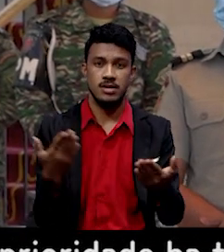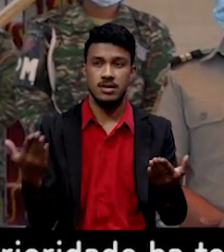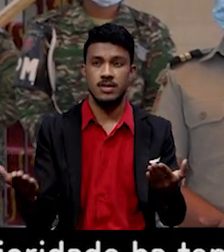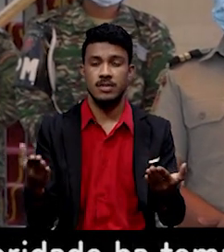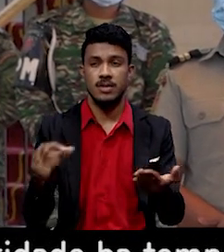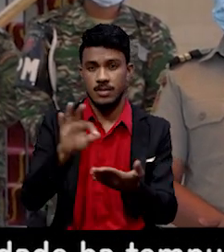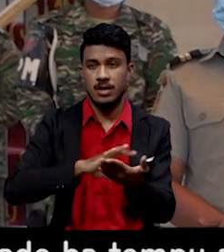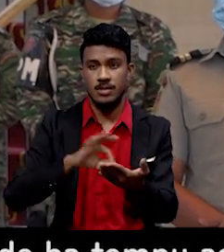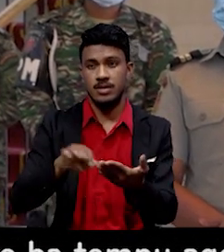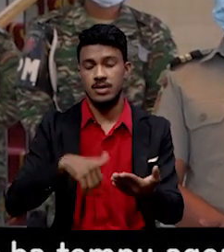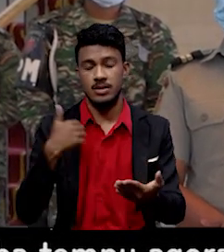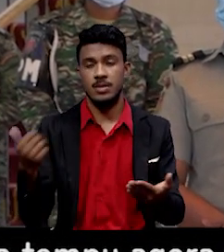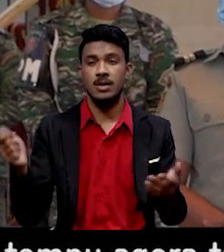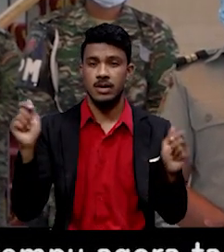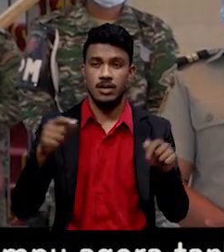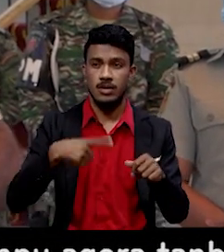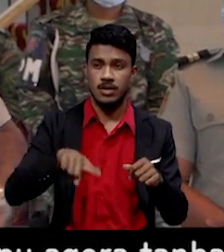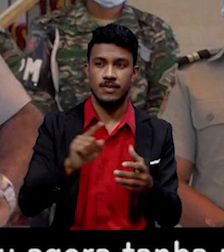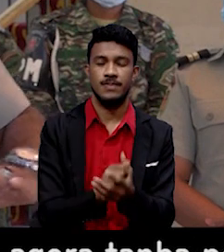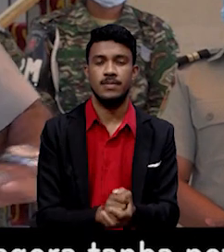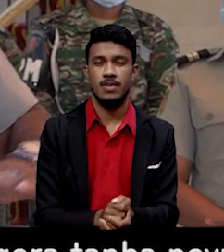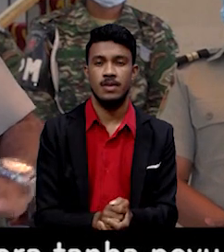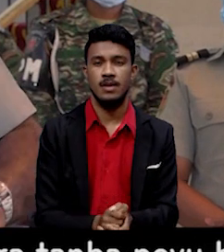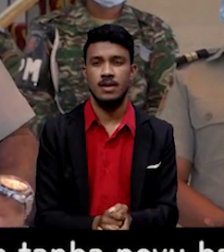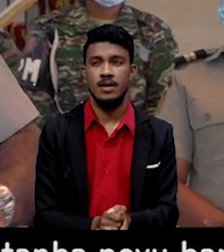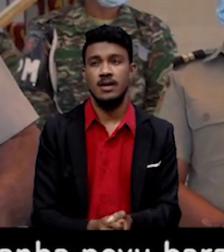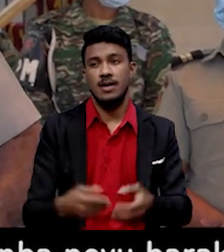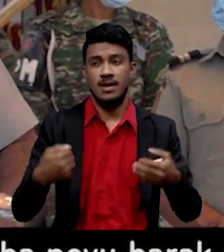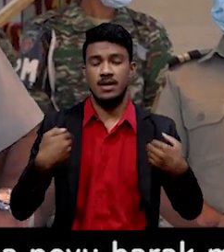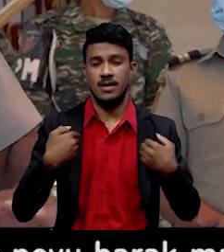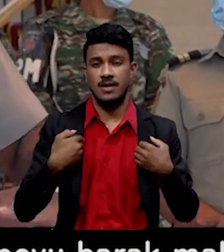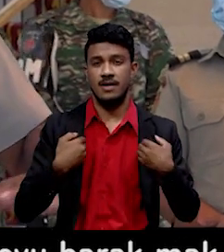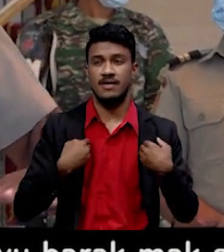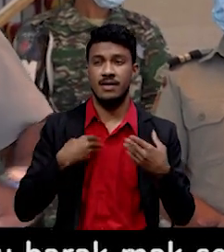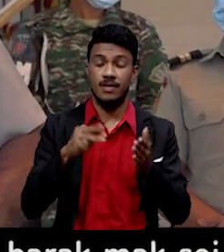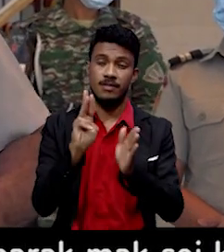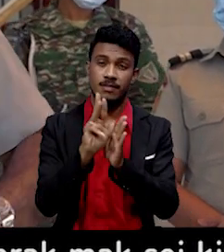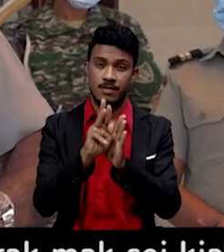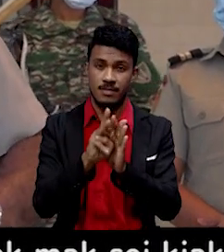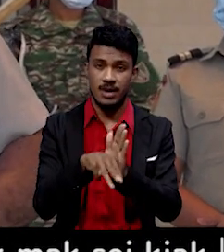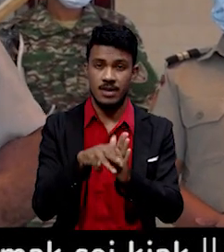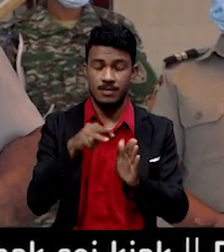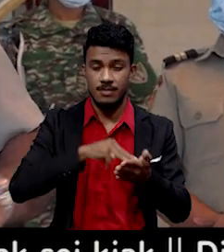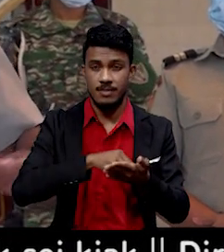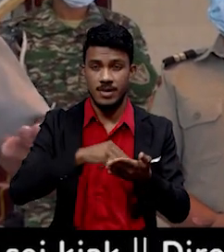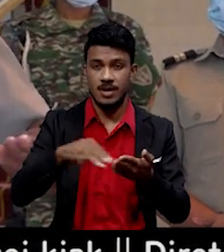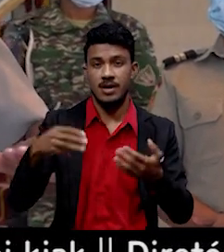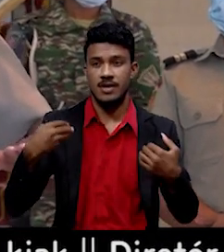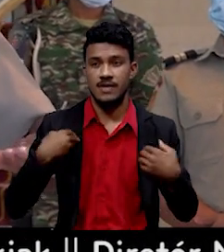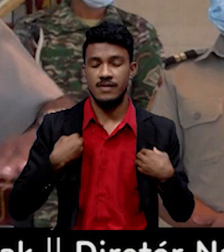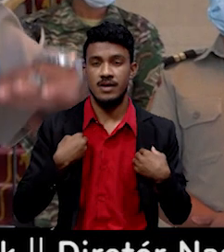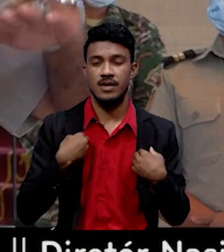repete fal matéria se ne label é ngala umat ene bani ku ia be ini a matéria be insinu ne ne ne